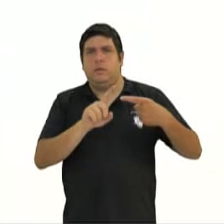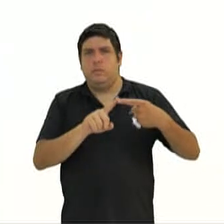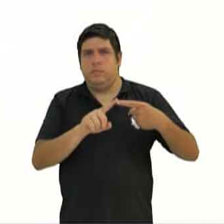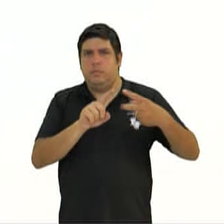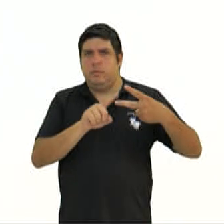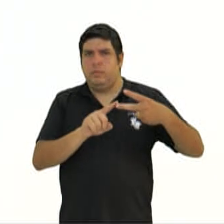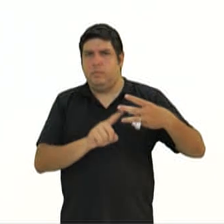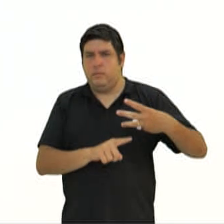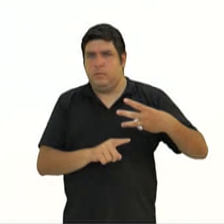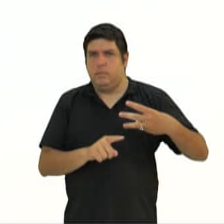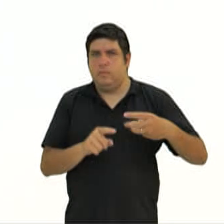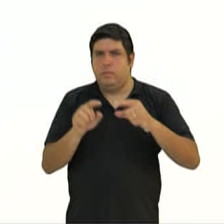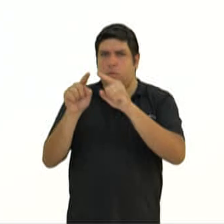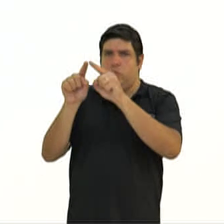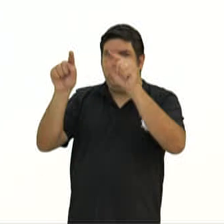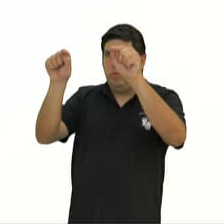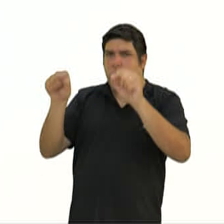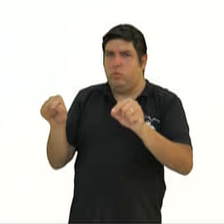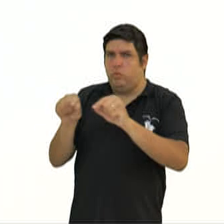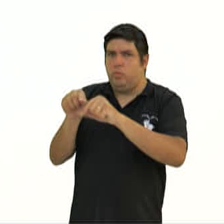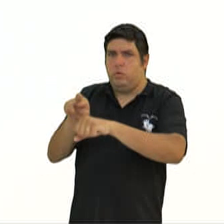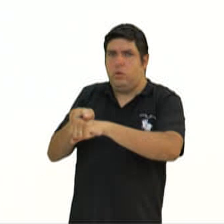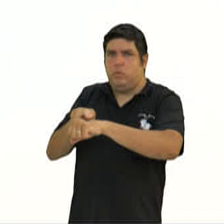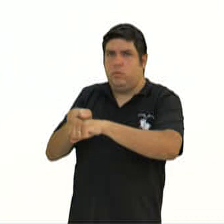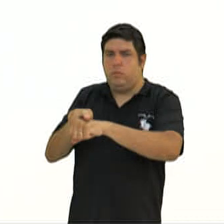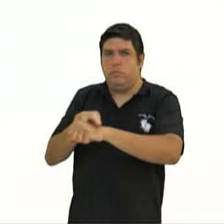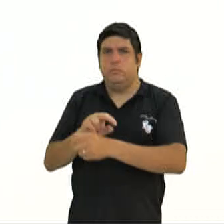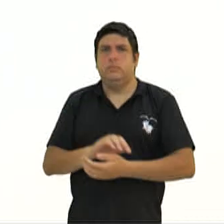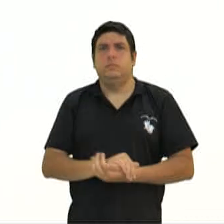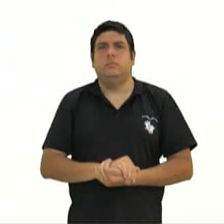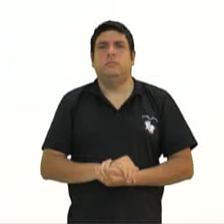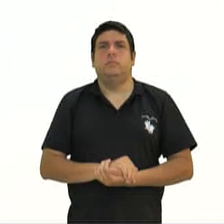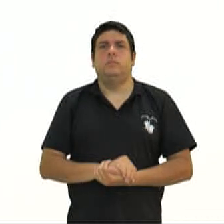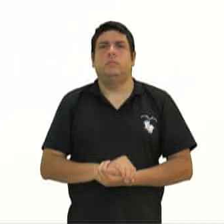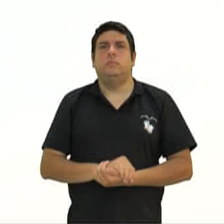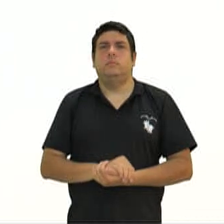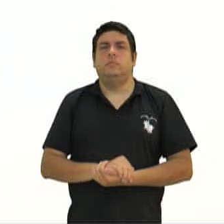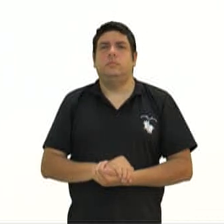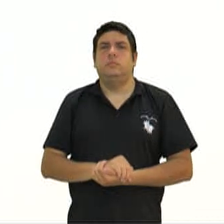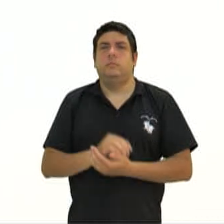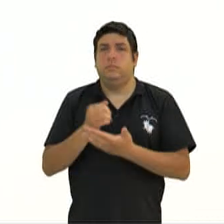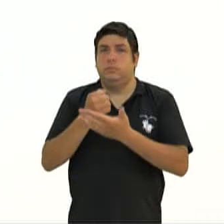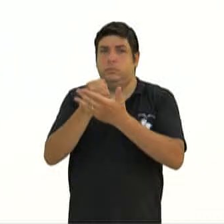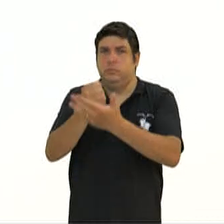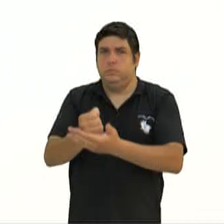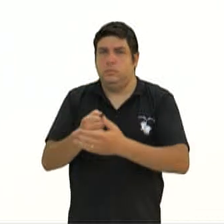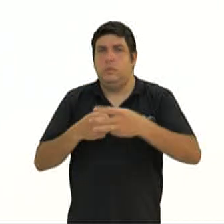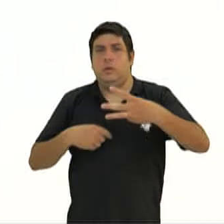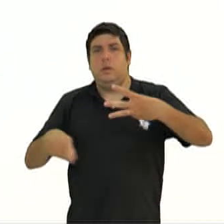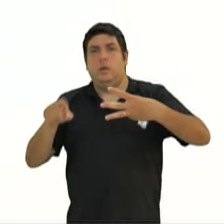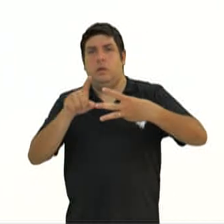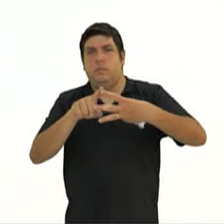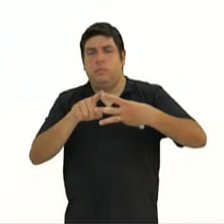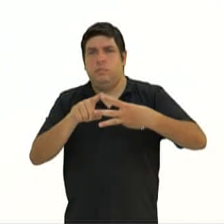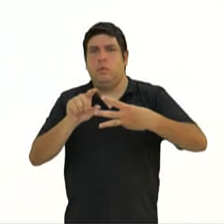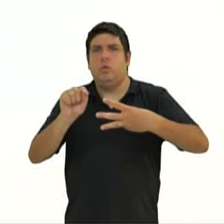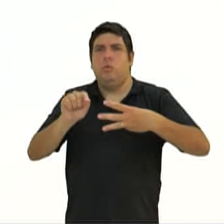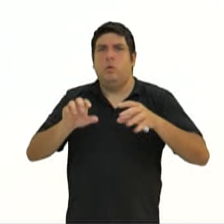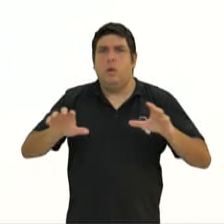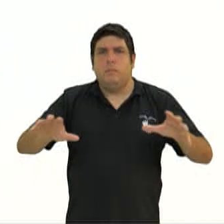herds, curse, ear and ancient. Para ajudar, herds é